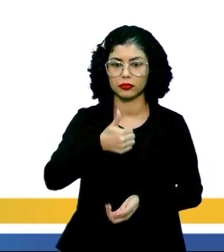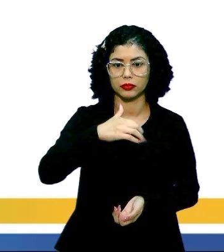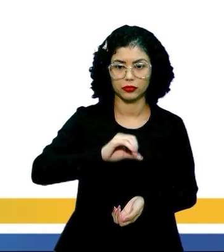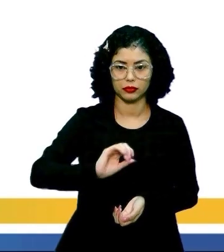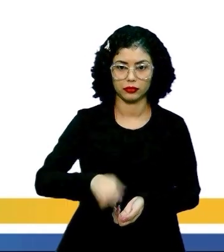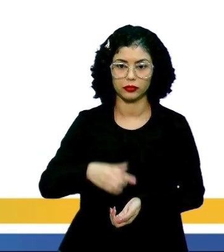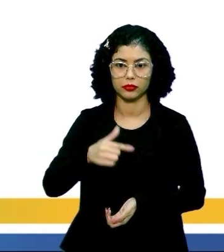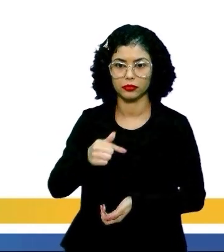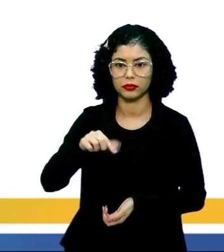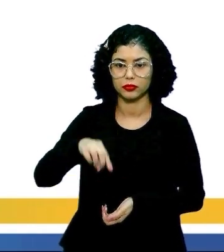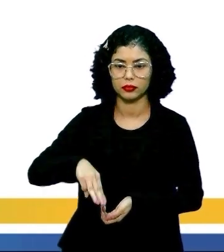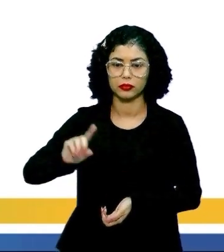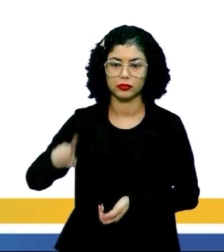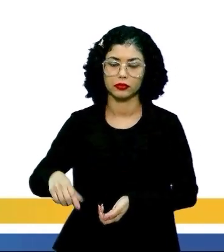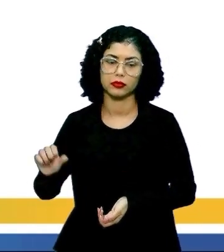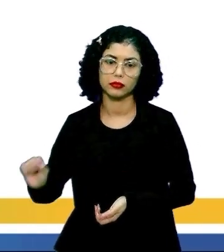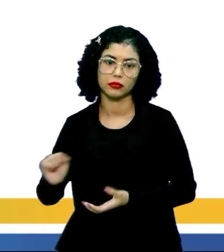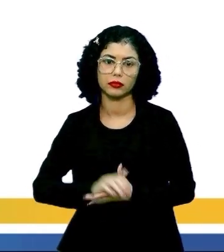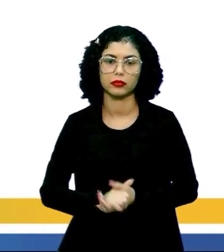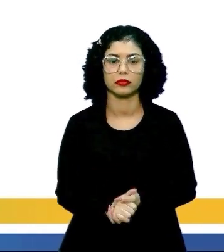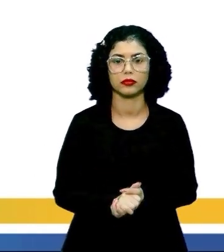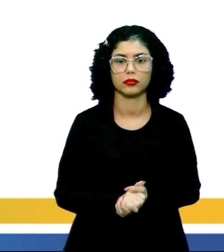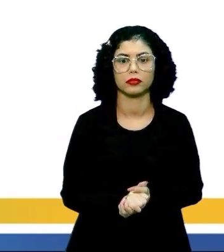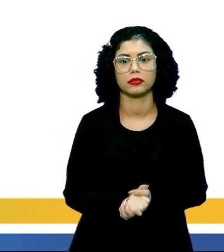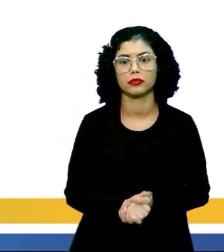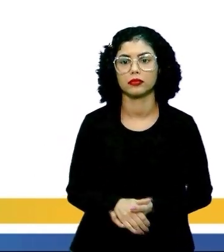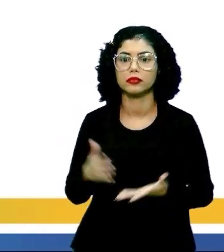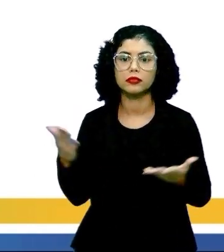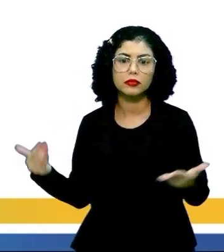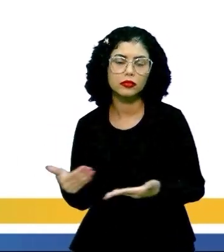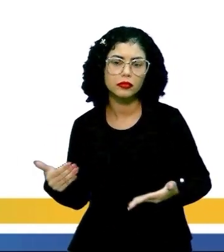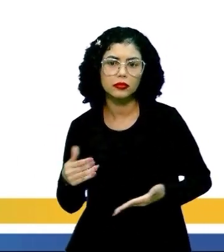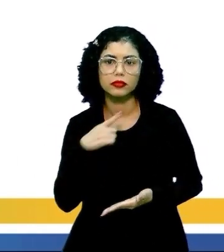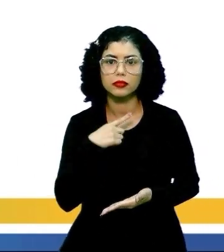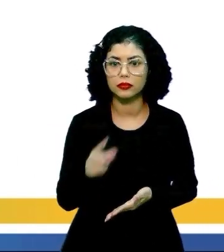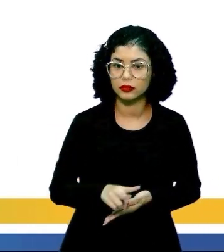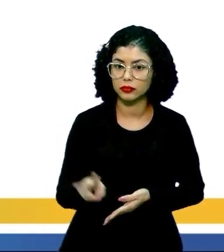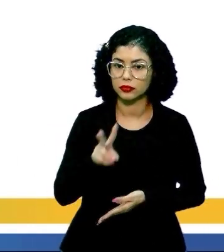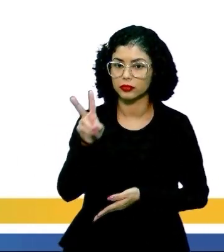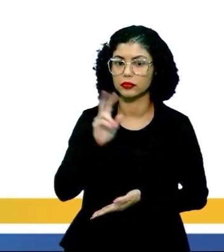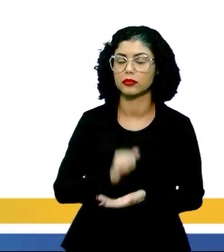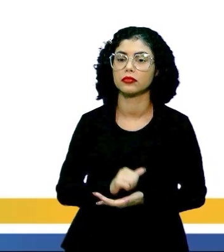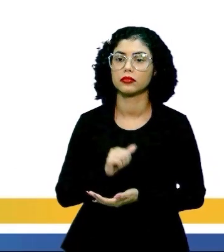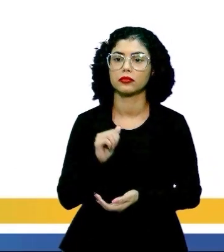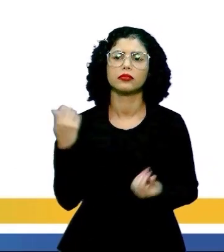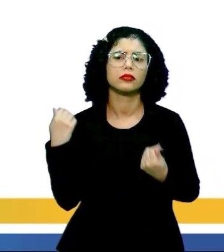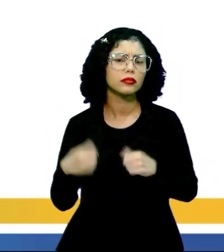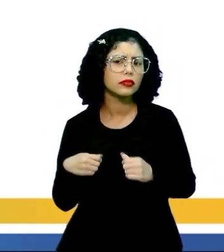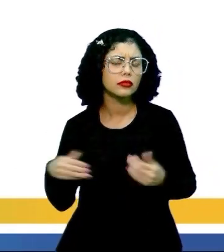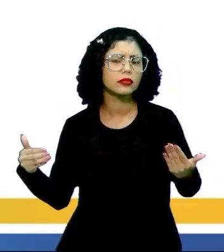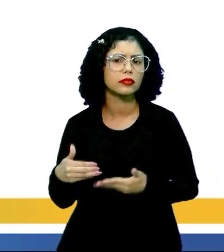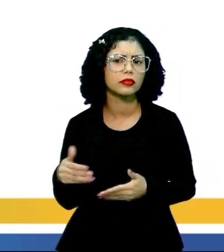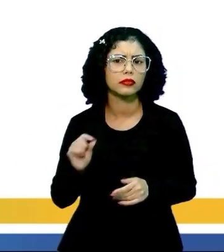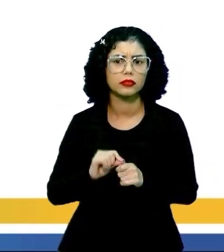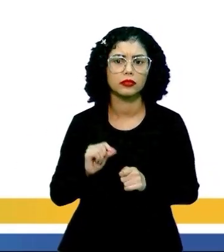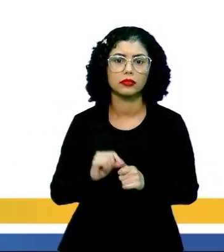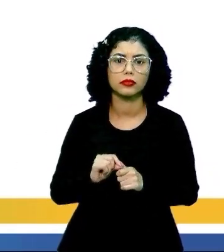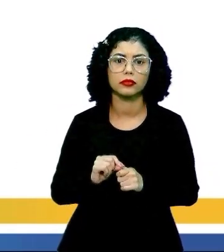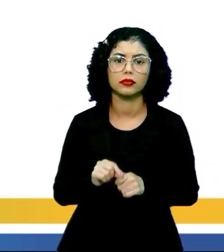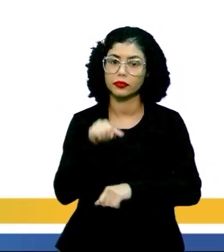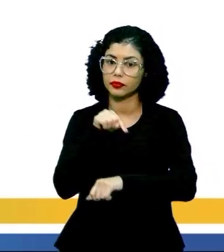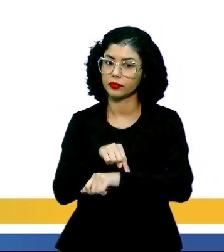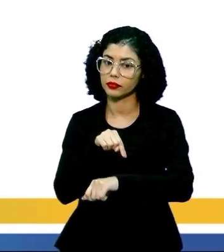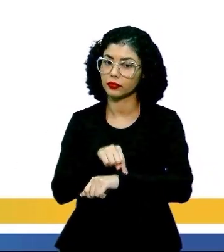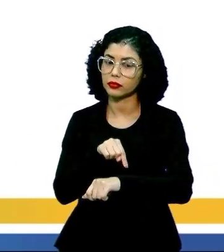valor total de 19,7 m/s agora temos o valor da velocidade o que precisamos Agora se ele quer o